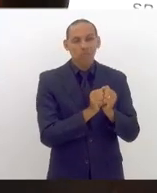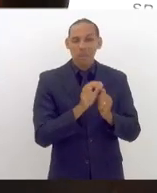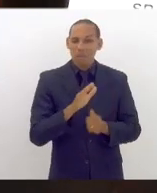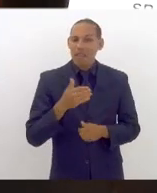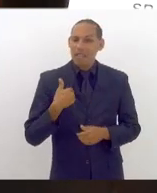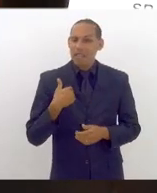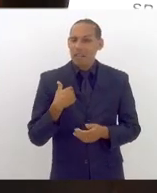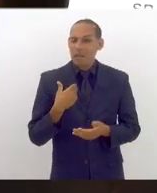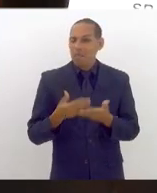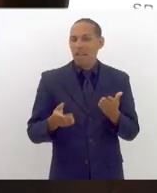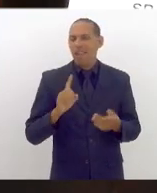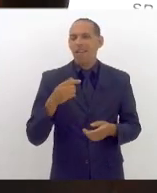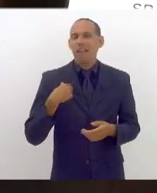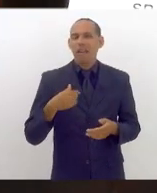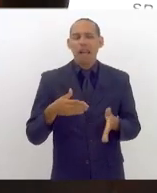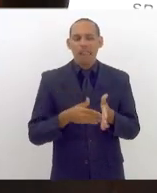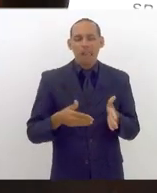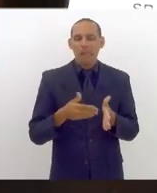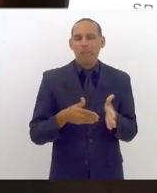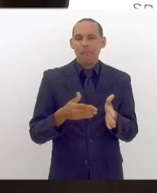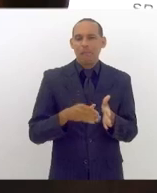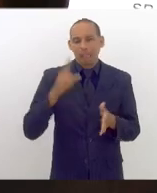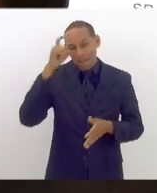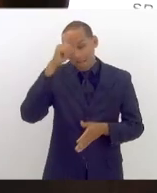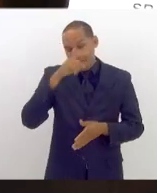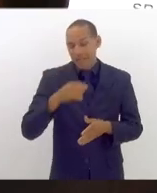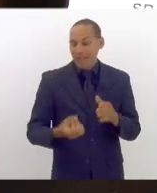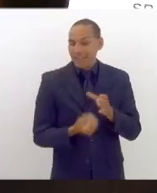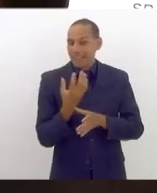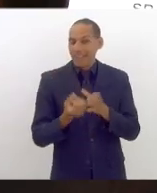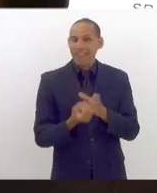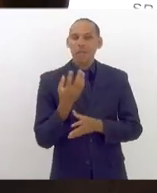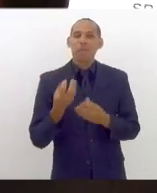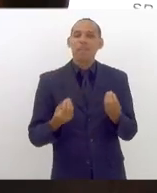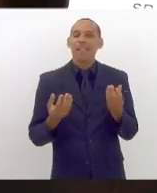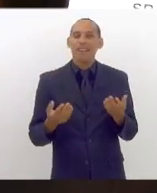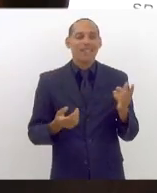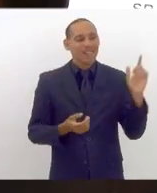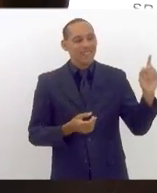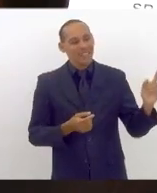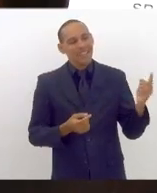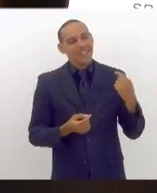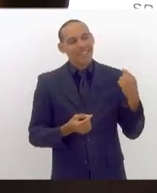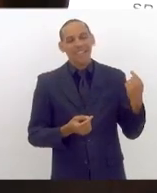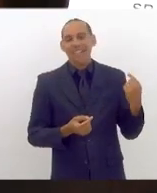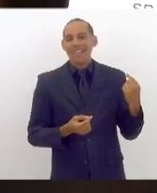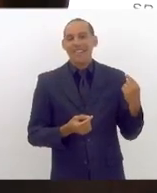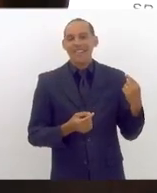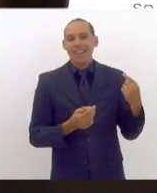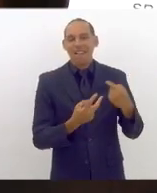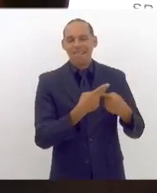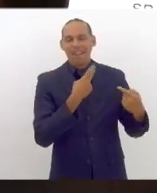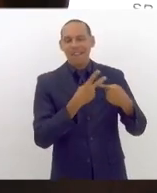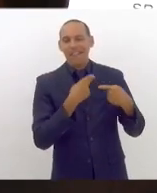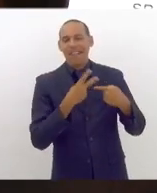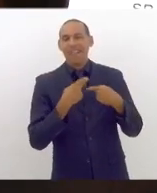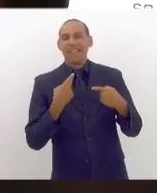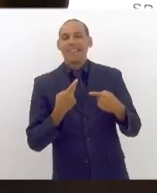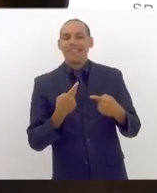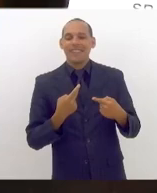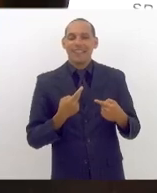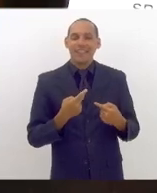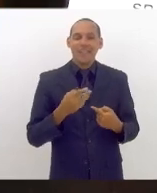mole então criei todas as dificuldades do mundo né E para ver ele foi me aquebrantando ali mas